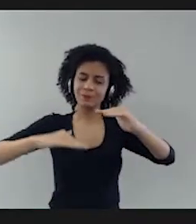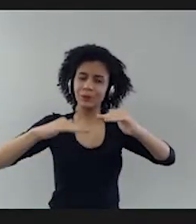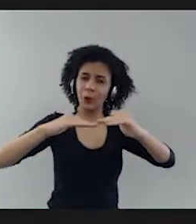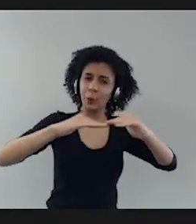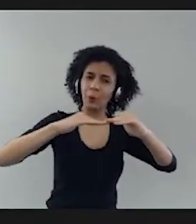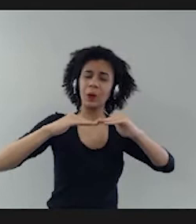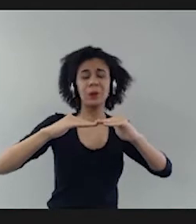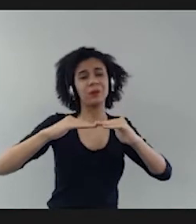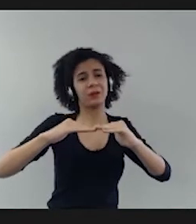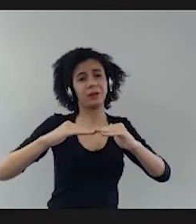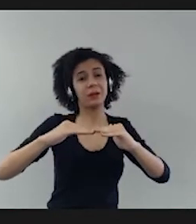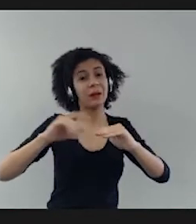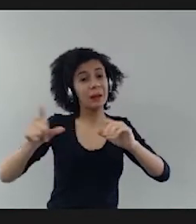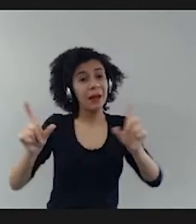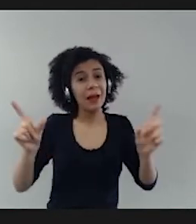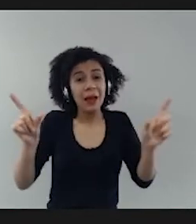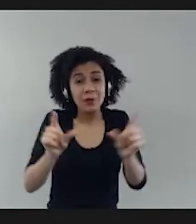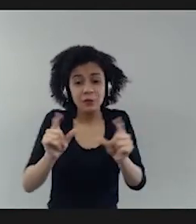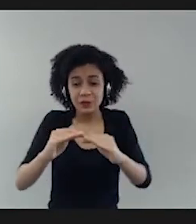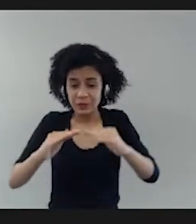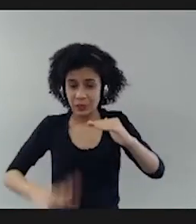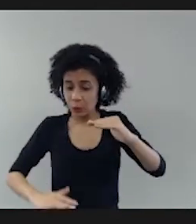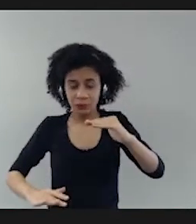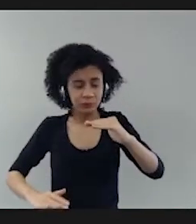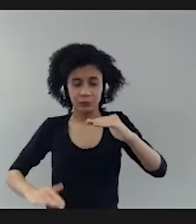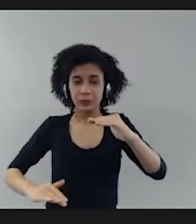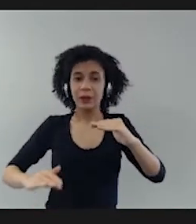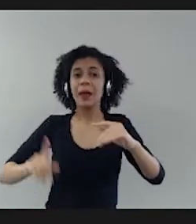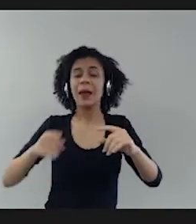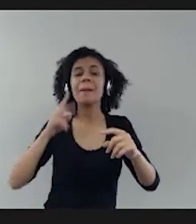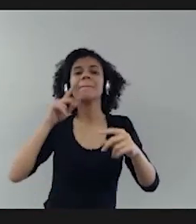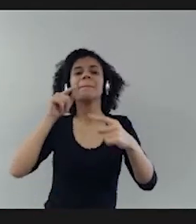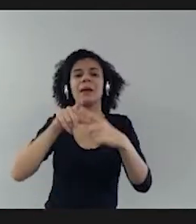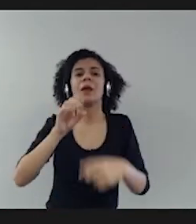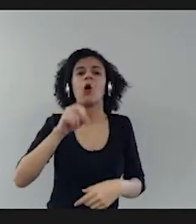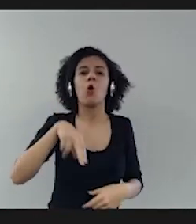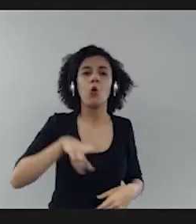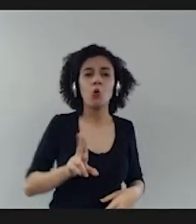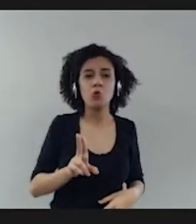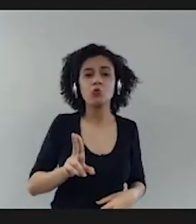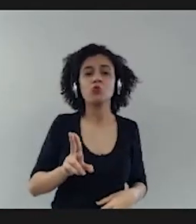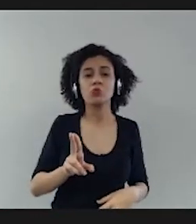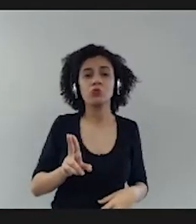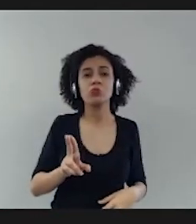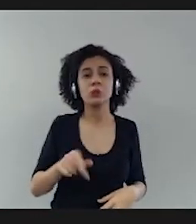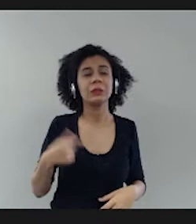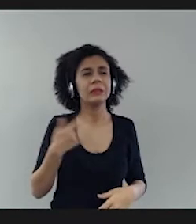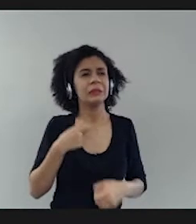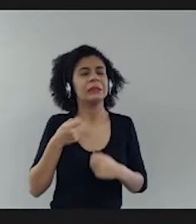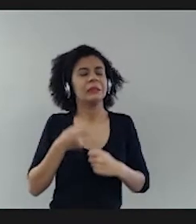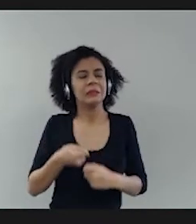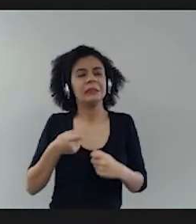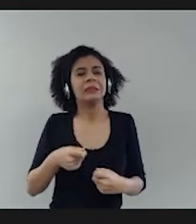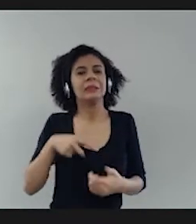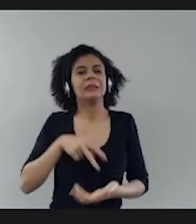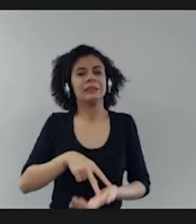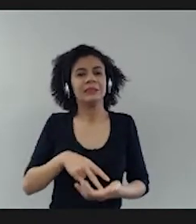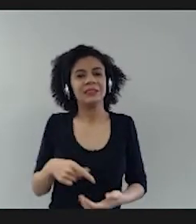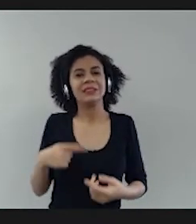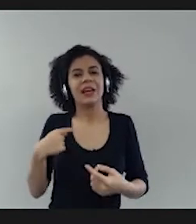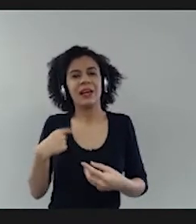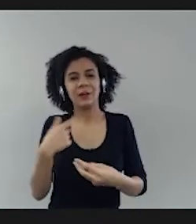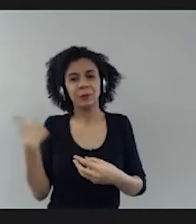as desigualdades é o primeiro passo, já é uma meta da ONU, enfim, e a gente está aqui insistindo, Daniela, Désio e